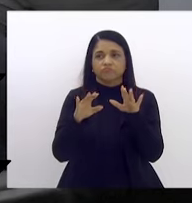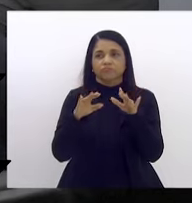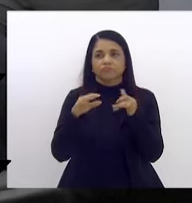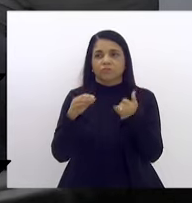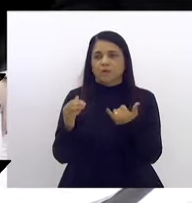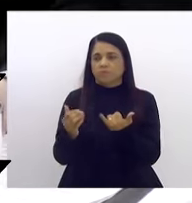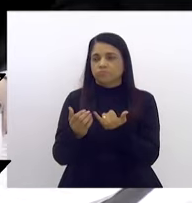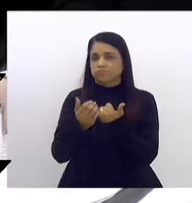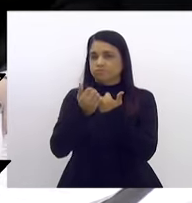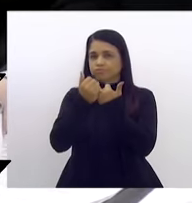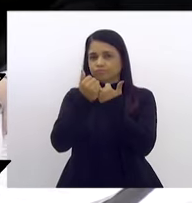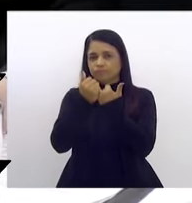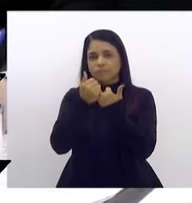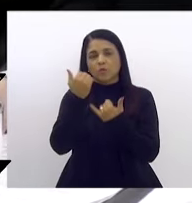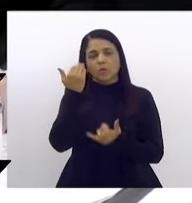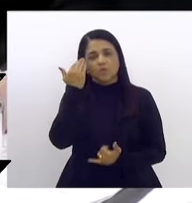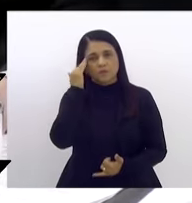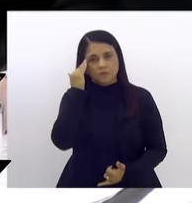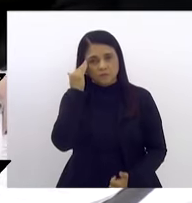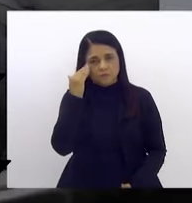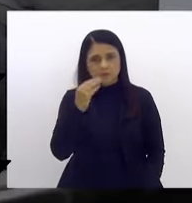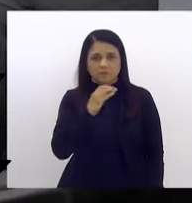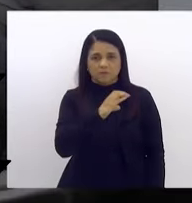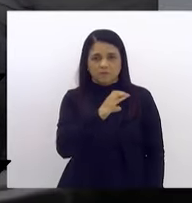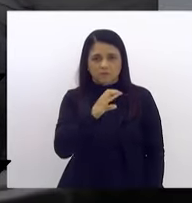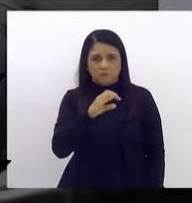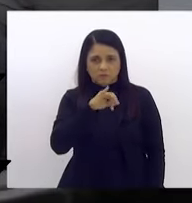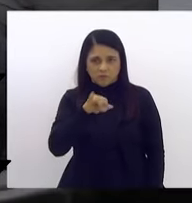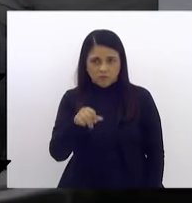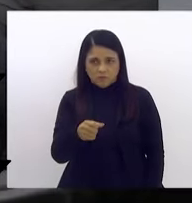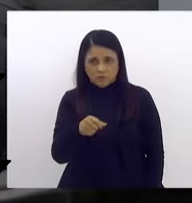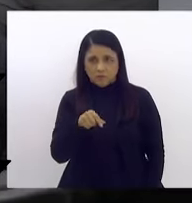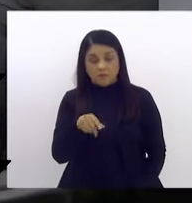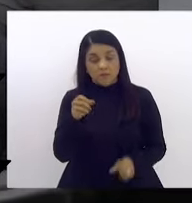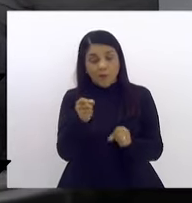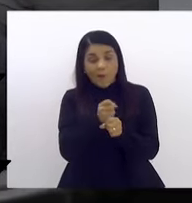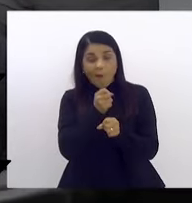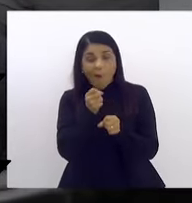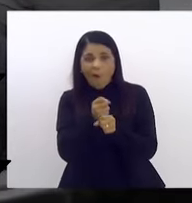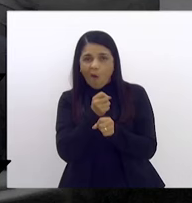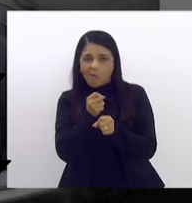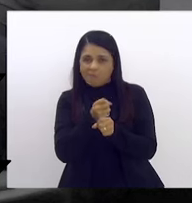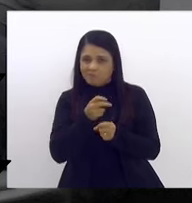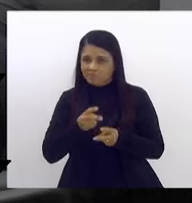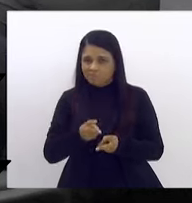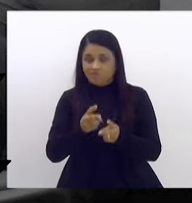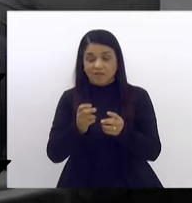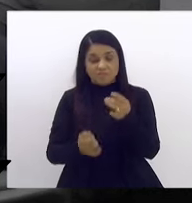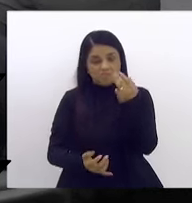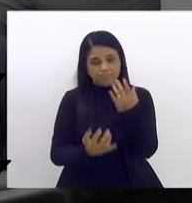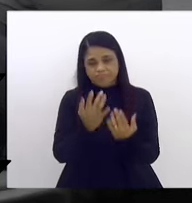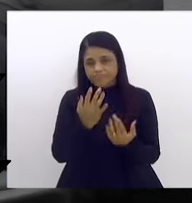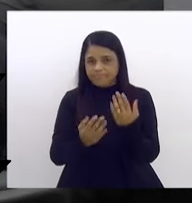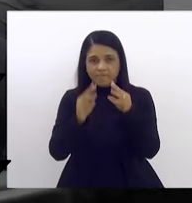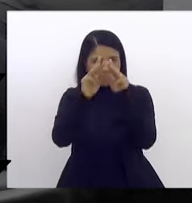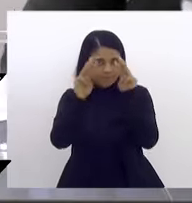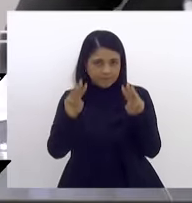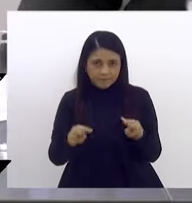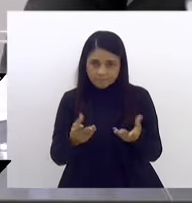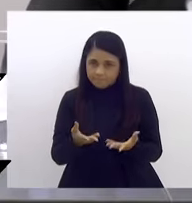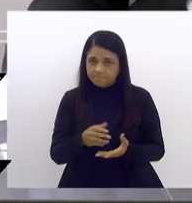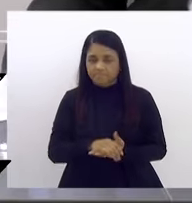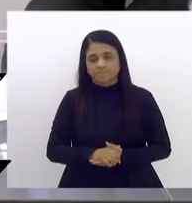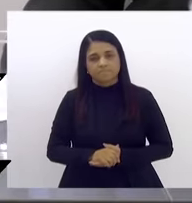conforme o entendimento da ccj até porque ele tá em obra né ele incendiou pô em